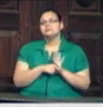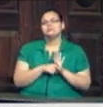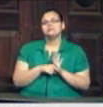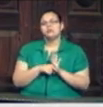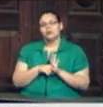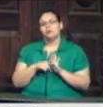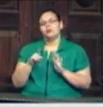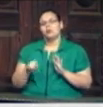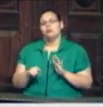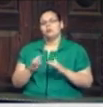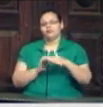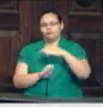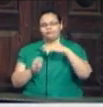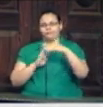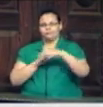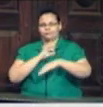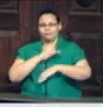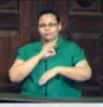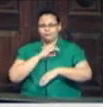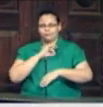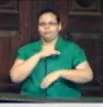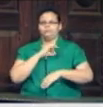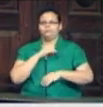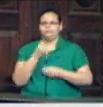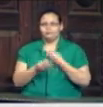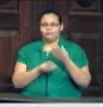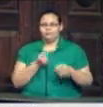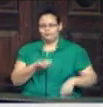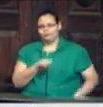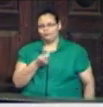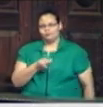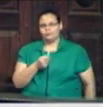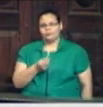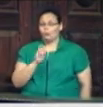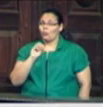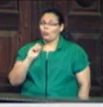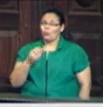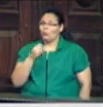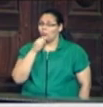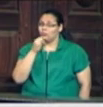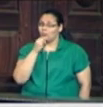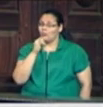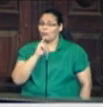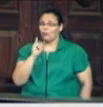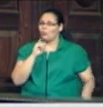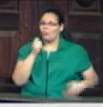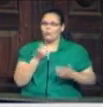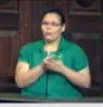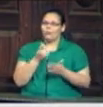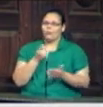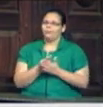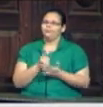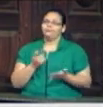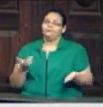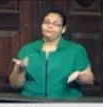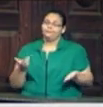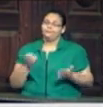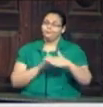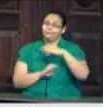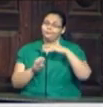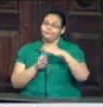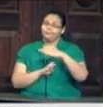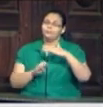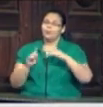dos incentivos fiscais, ou dos favores fiscais, ou da sonegação. E aí nós vamos ter a